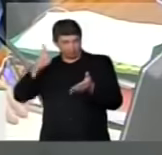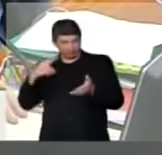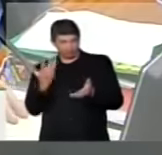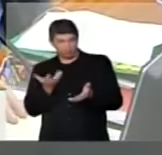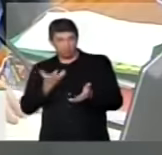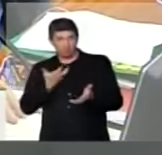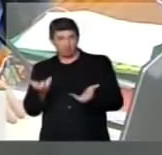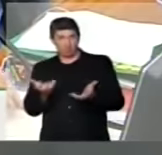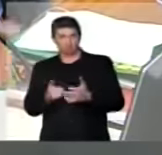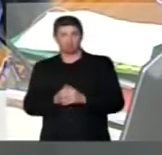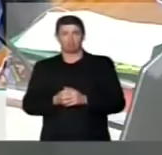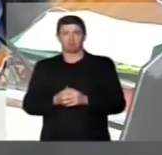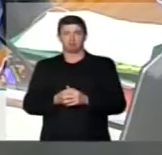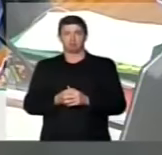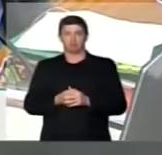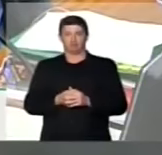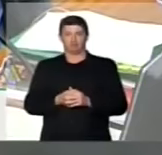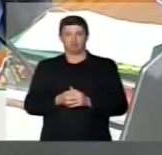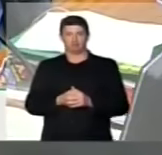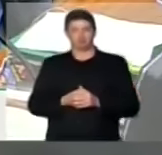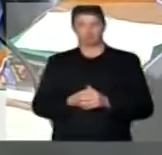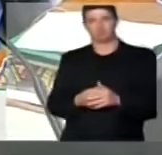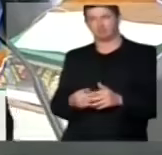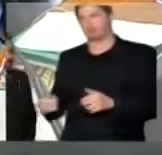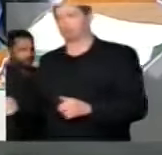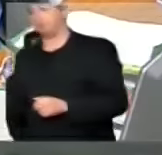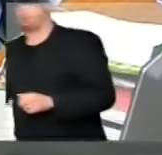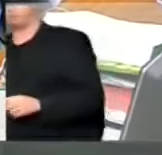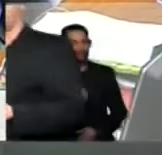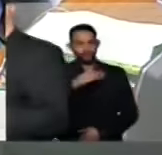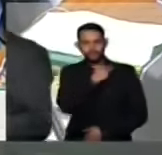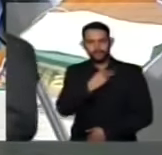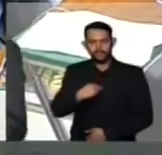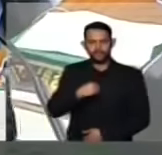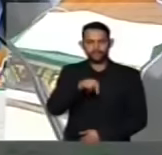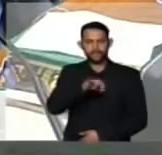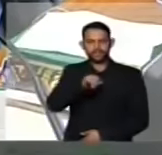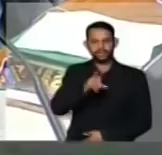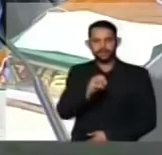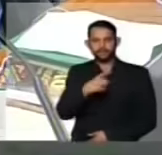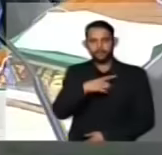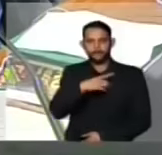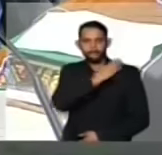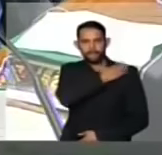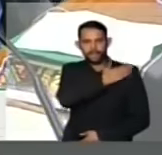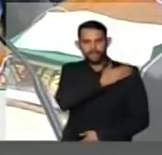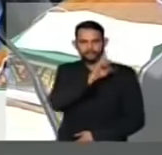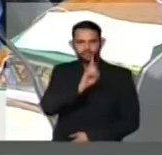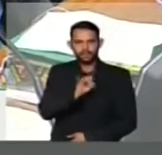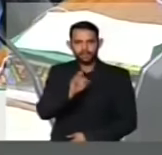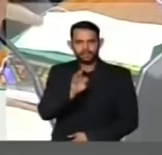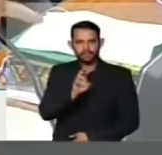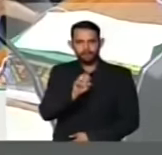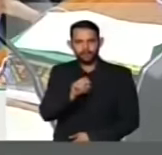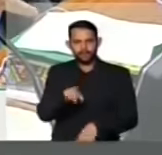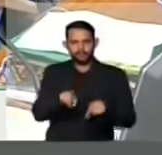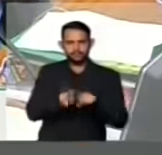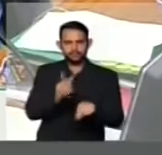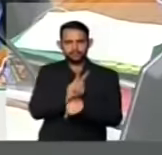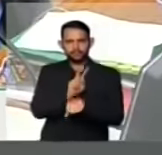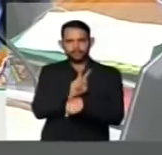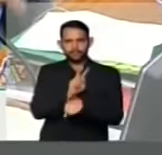queremos? O Brasil em que o ministro Jacques Wagner, braço direito da presidente, defende